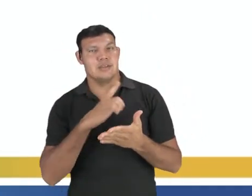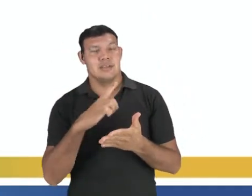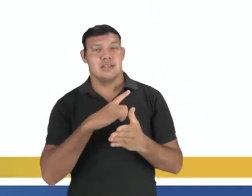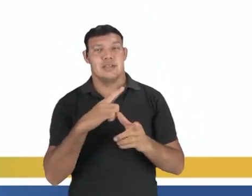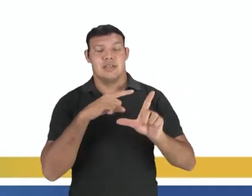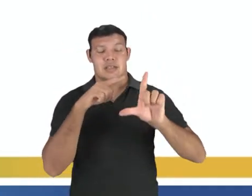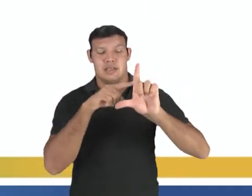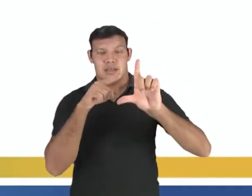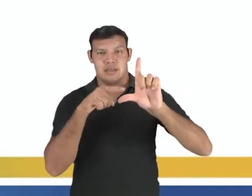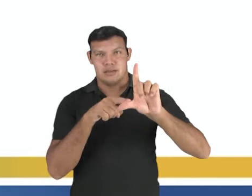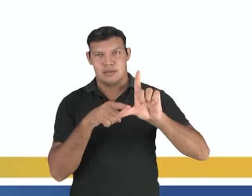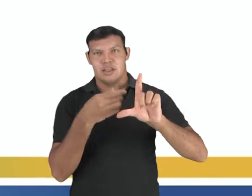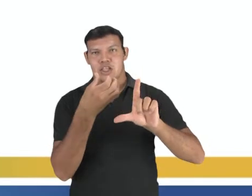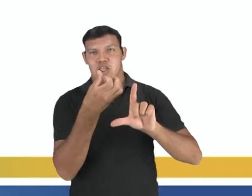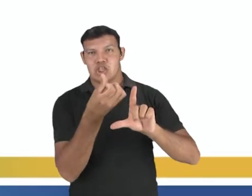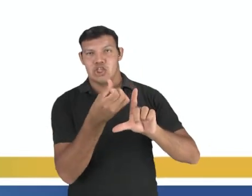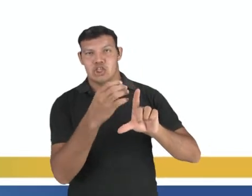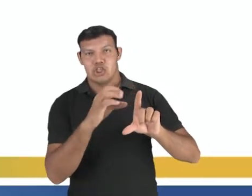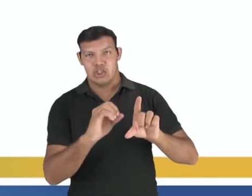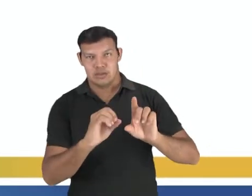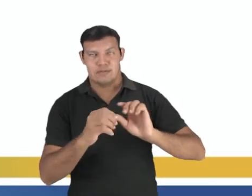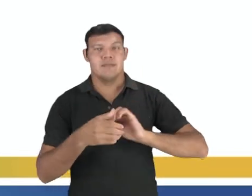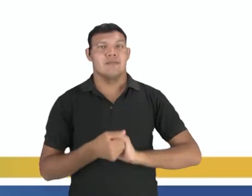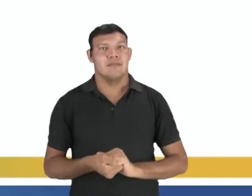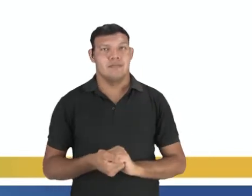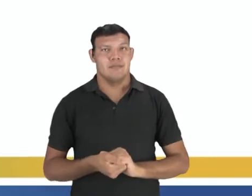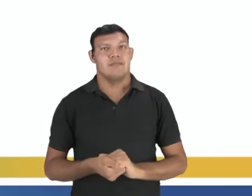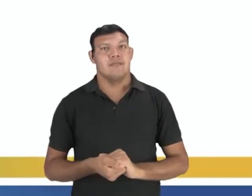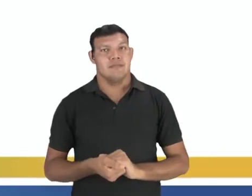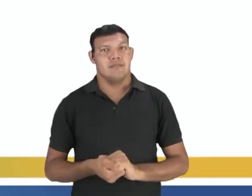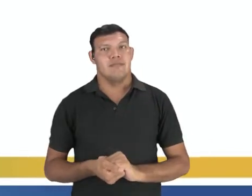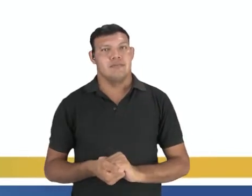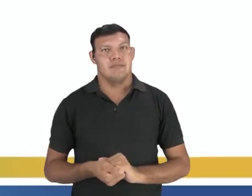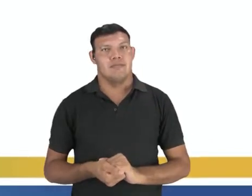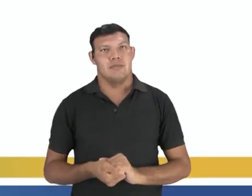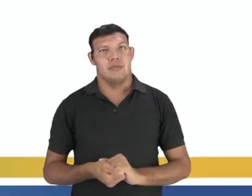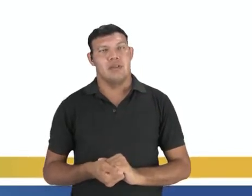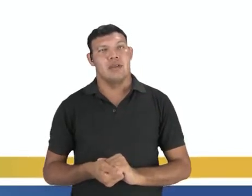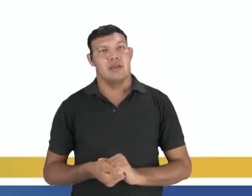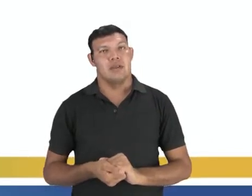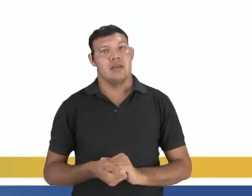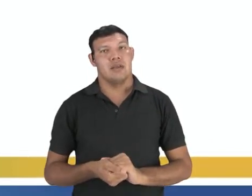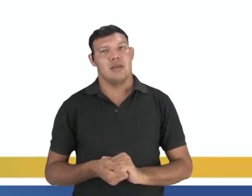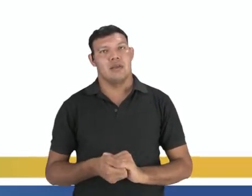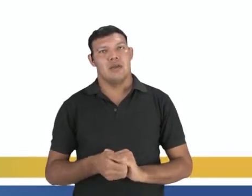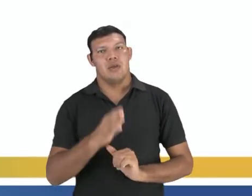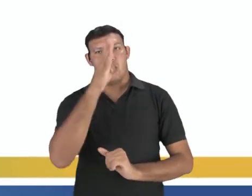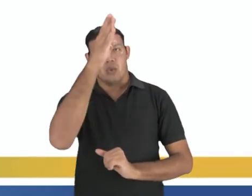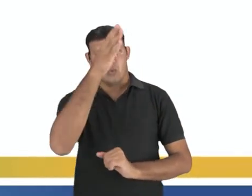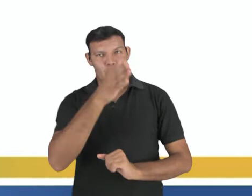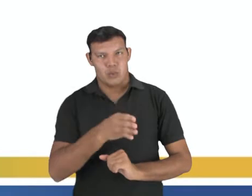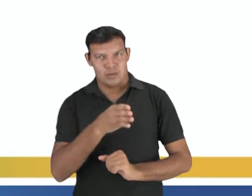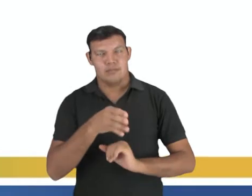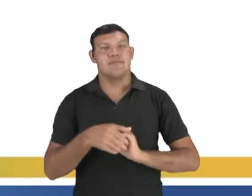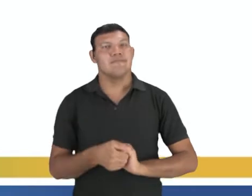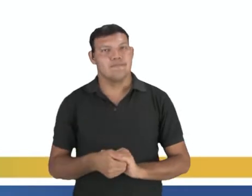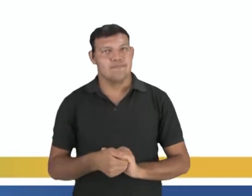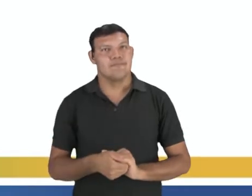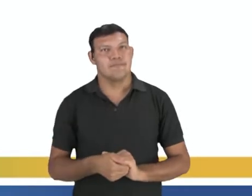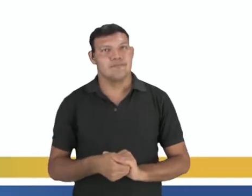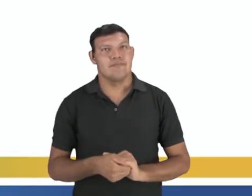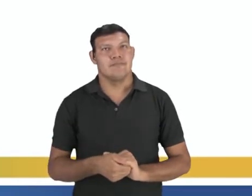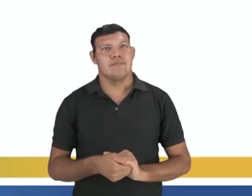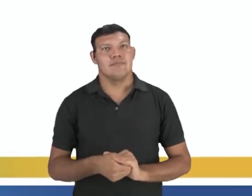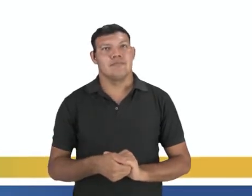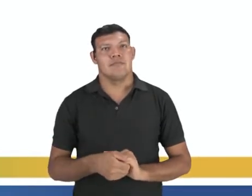ângulos, todos eles de 60 graus. Mesmo com essa reta no meio, sabendo da altura, observe que lá em cima